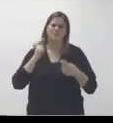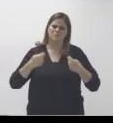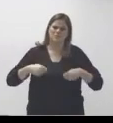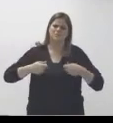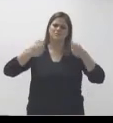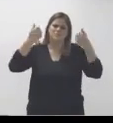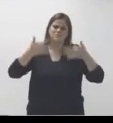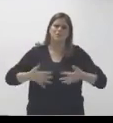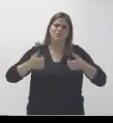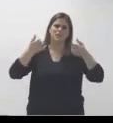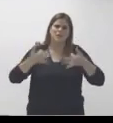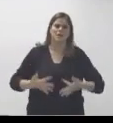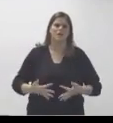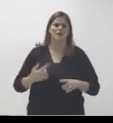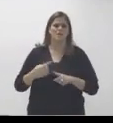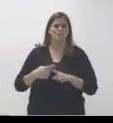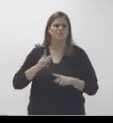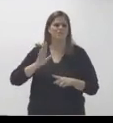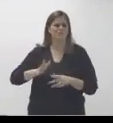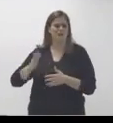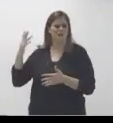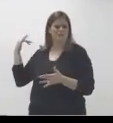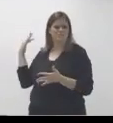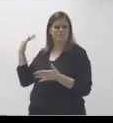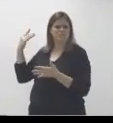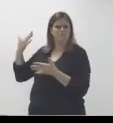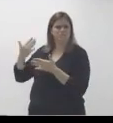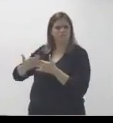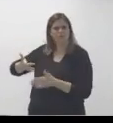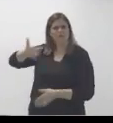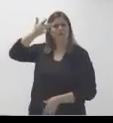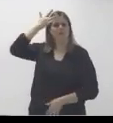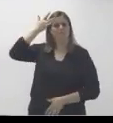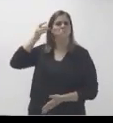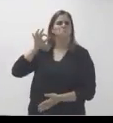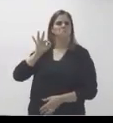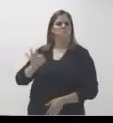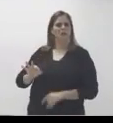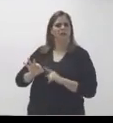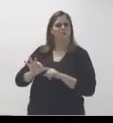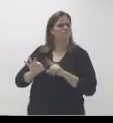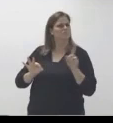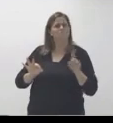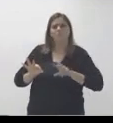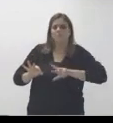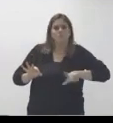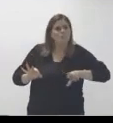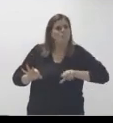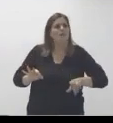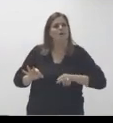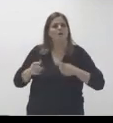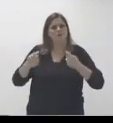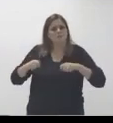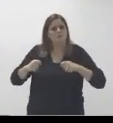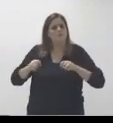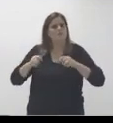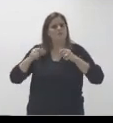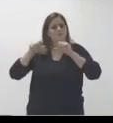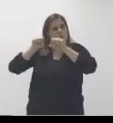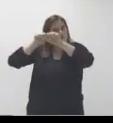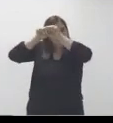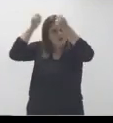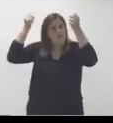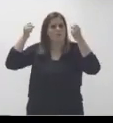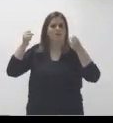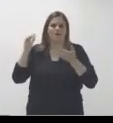acumuladas ao longo dos séculos e que parece que persistem com uma certa inércia entre nós